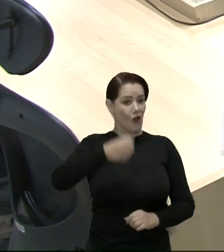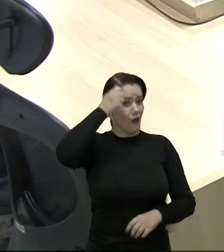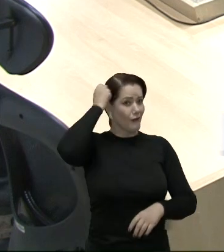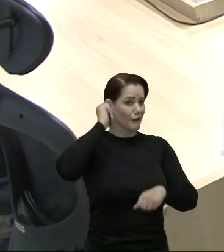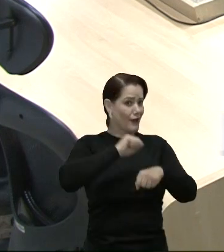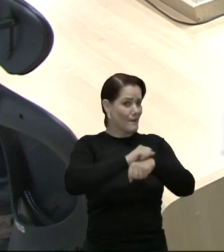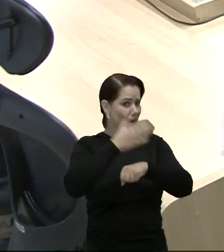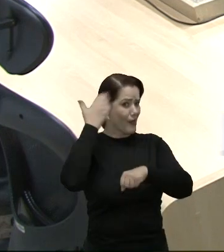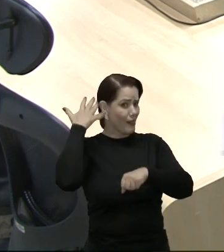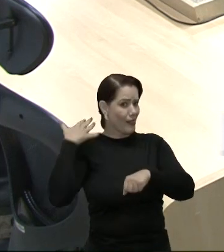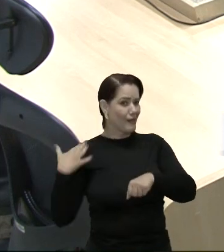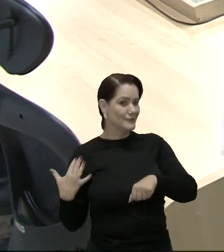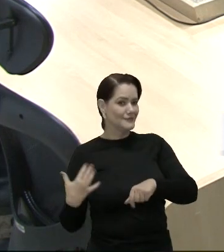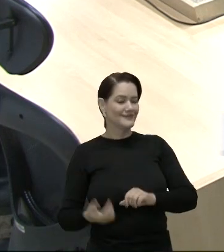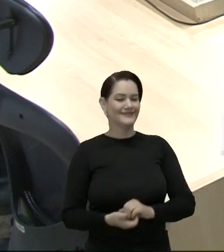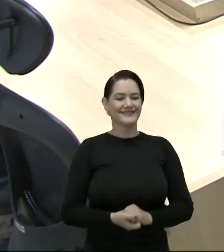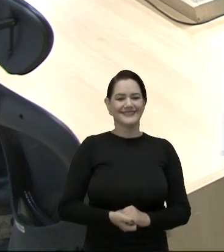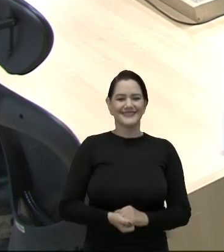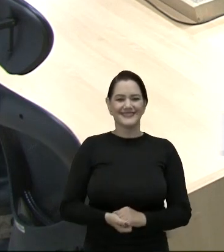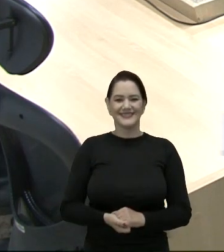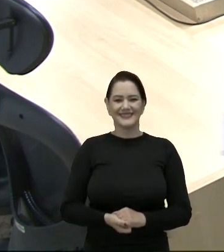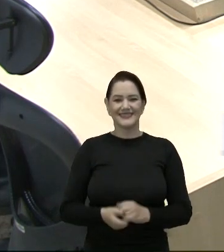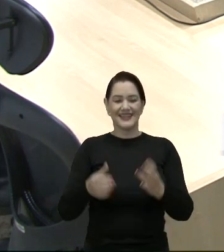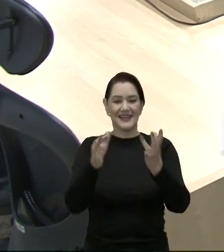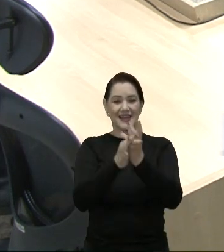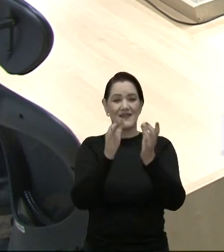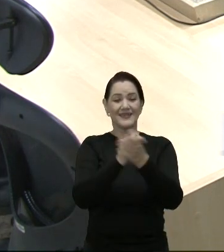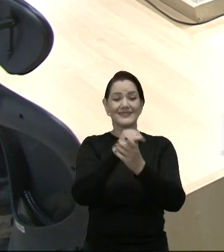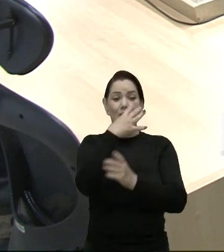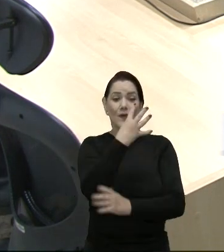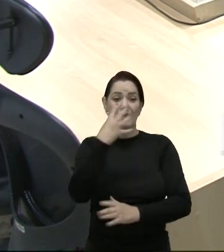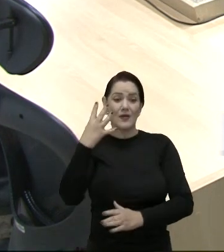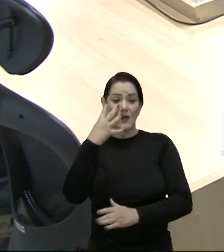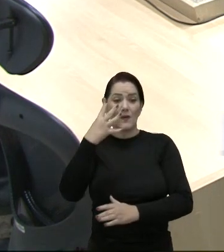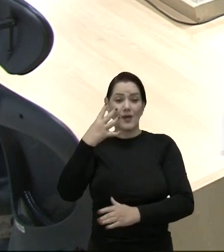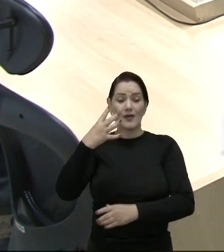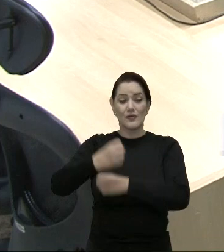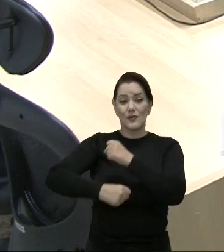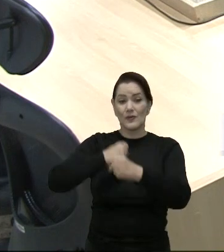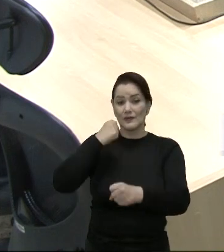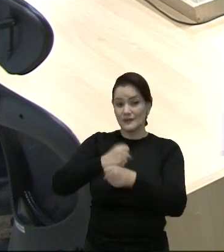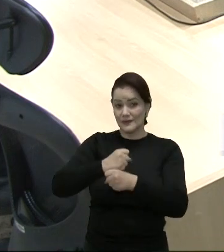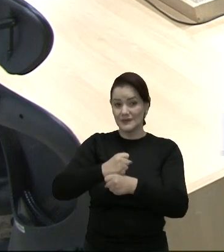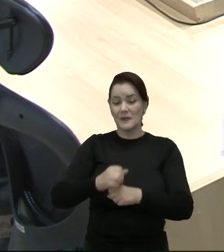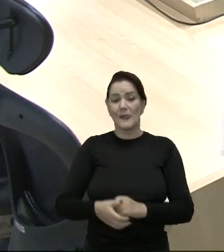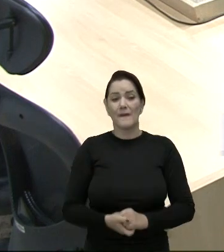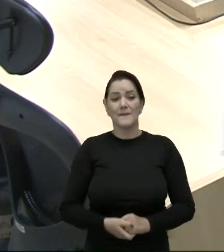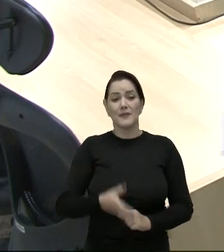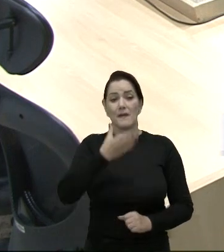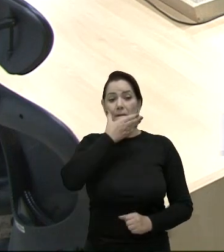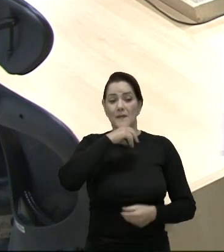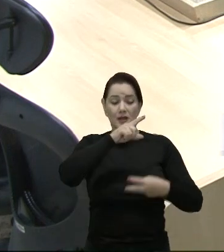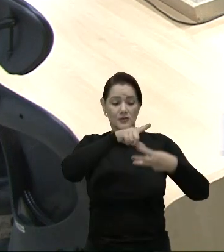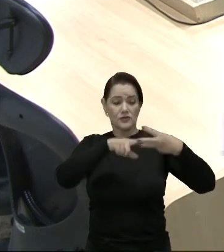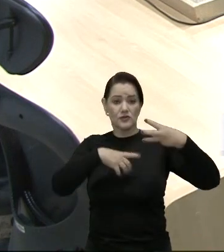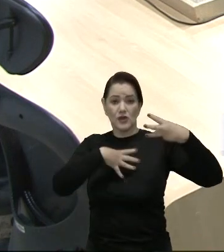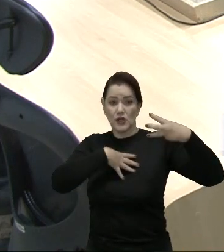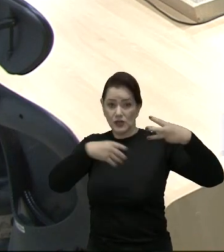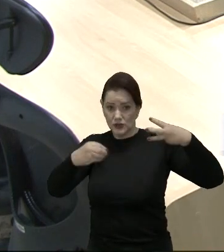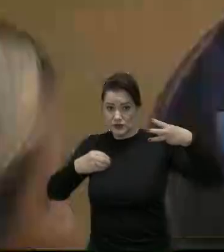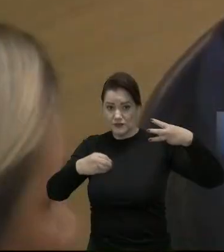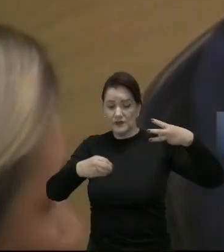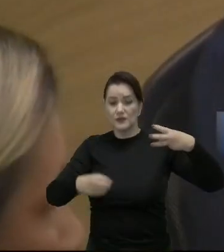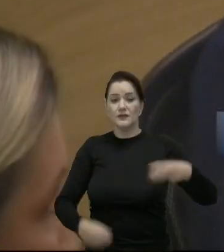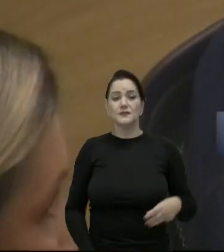Sálvio? Amém. Casado há 44 anos com Ofélia Freitas, pai de 3 filhos.